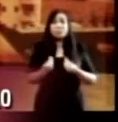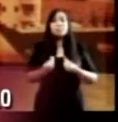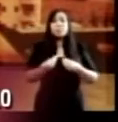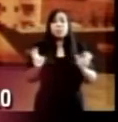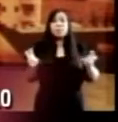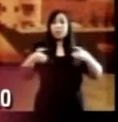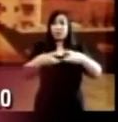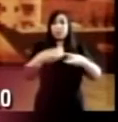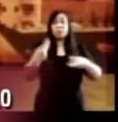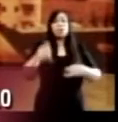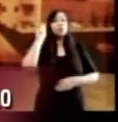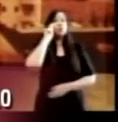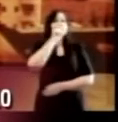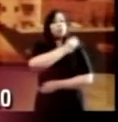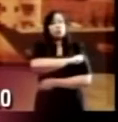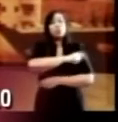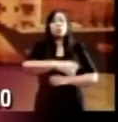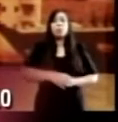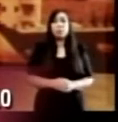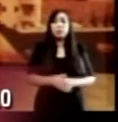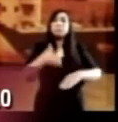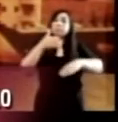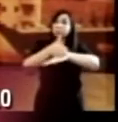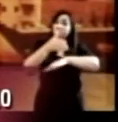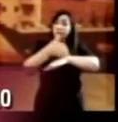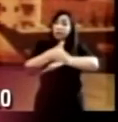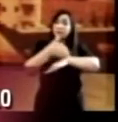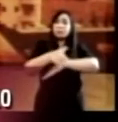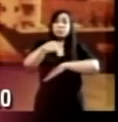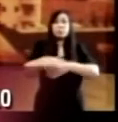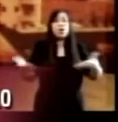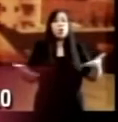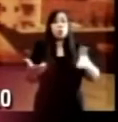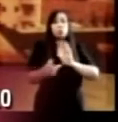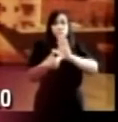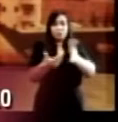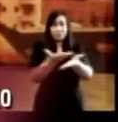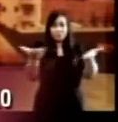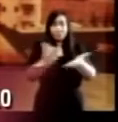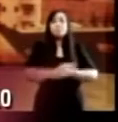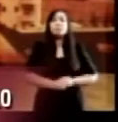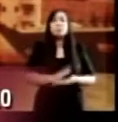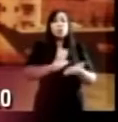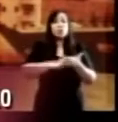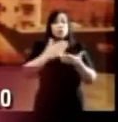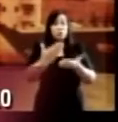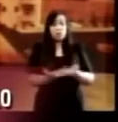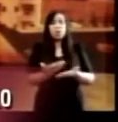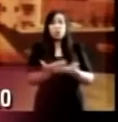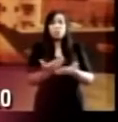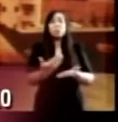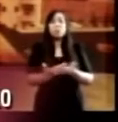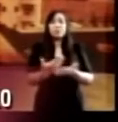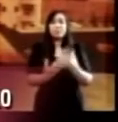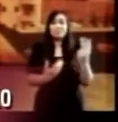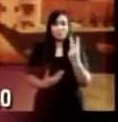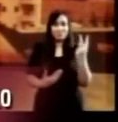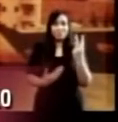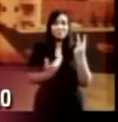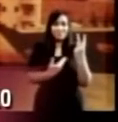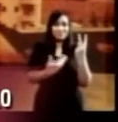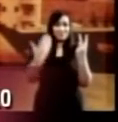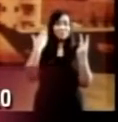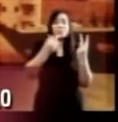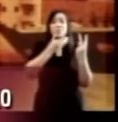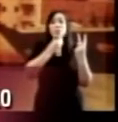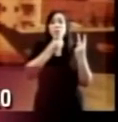cedida pela Câmara de Rio Preto para participar dessa transmissão. Os intérpretes de Libras, Alfredo Neto e